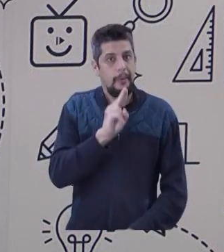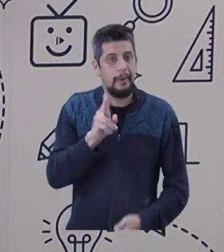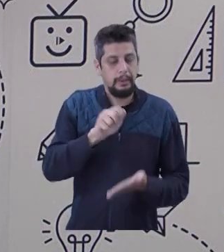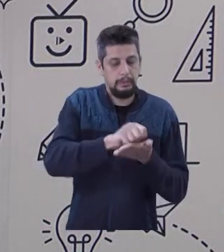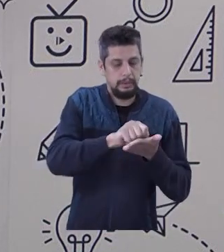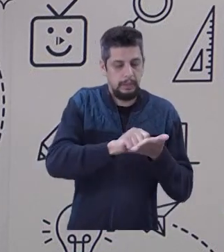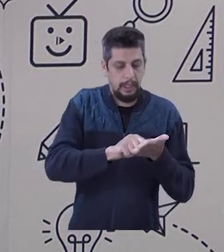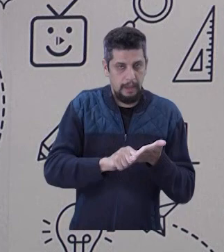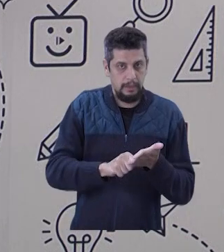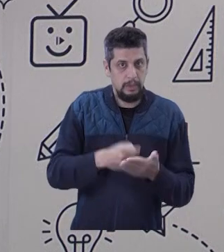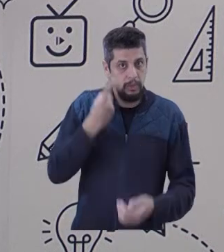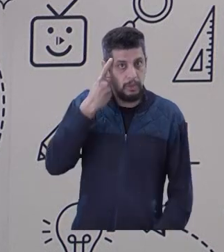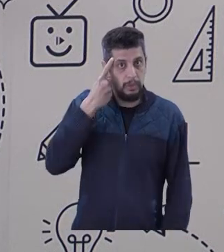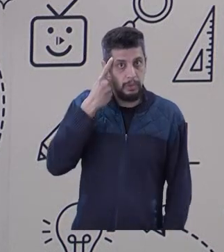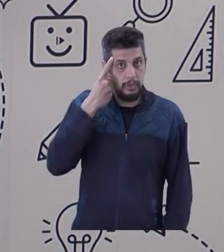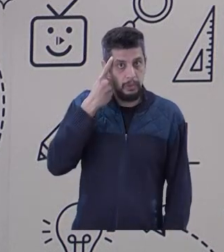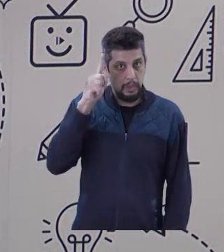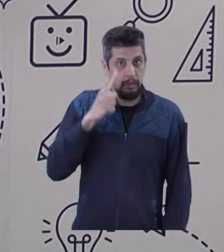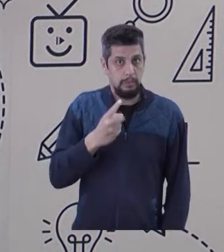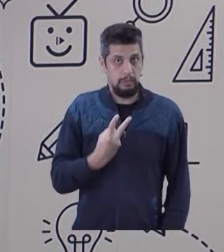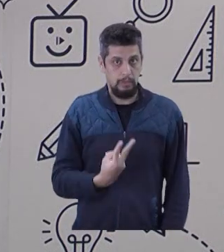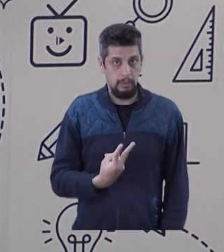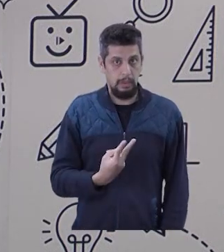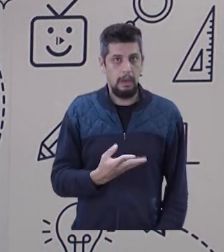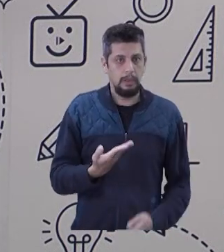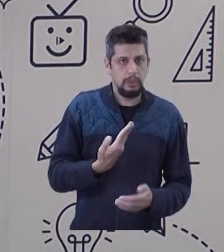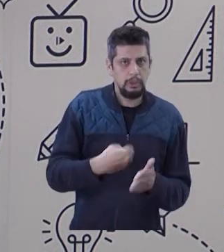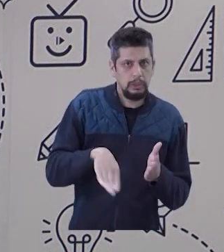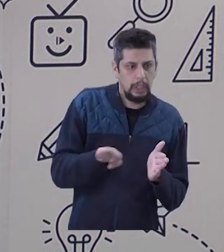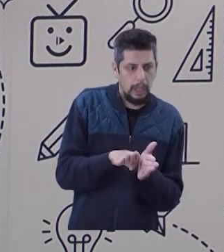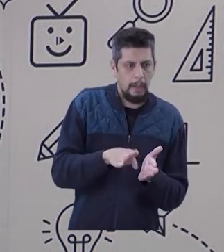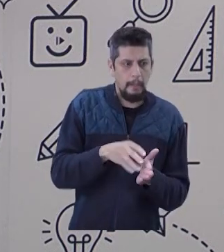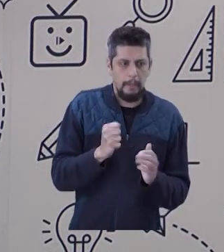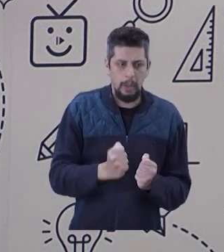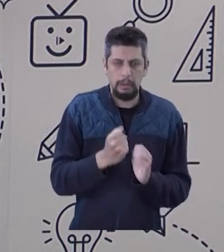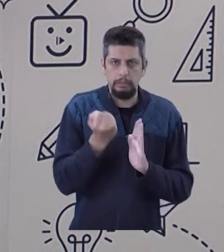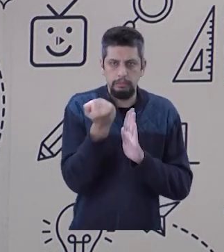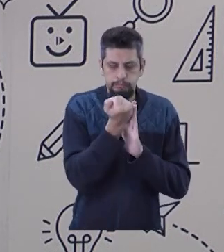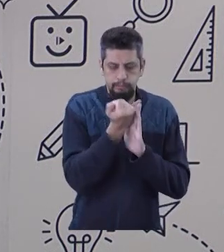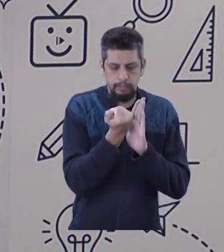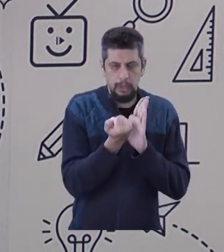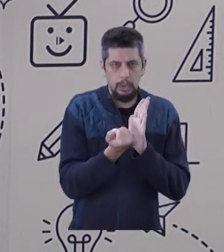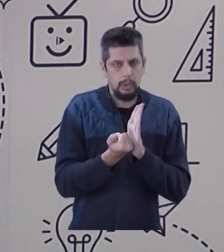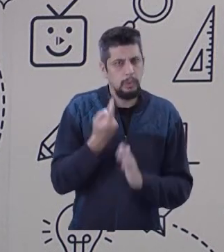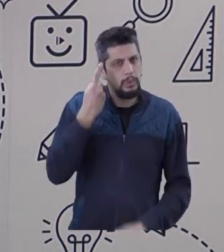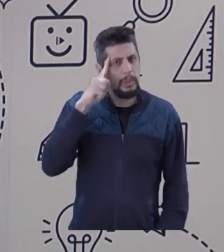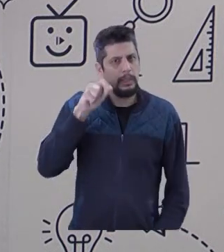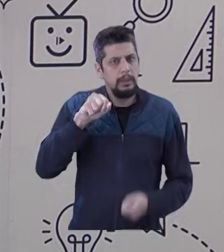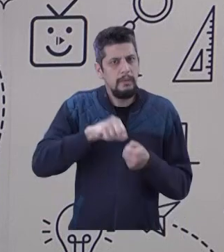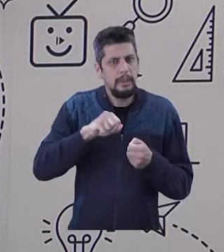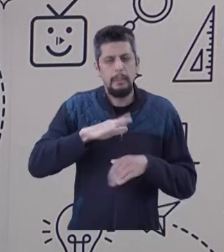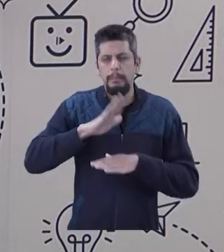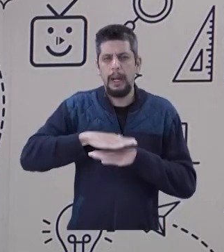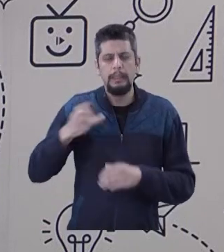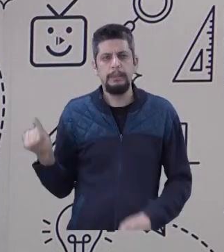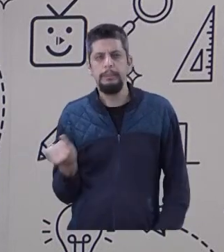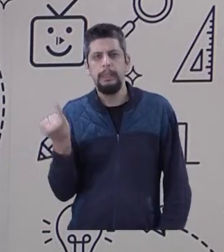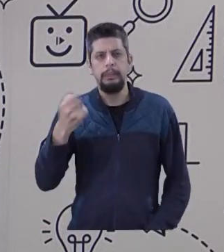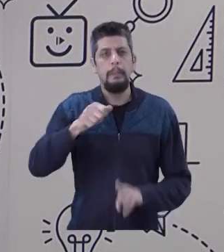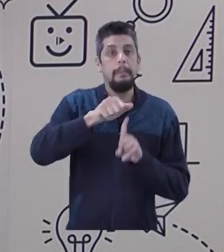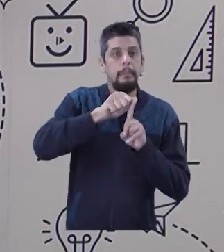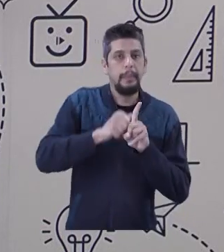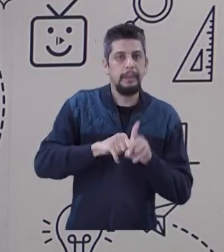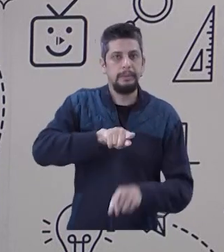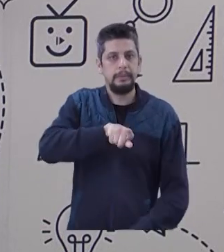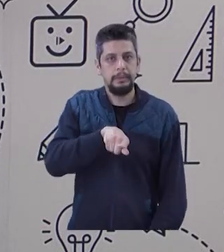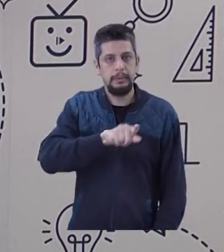escreve, né? Quando chegar o mês, né? Porque estamos em junho. Quando chegar, pode marcar lá todos os dias o que fez de mais importante. No mês de